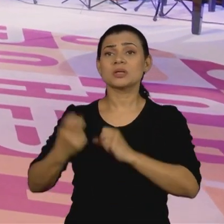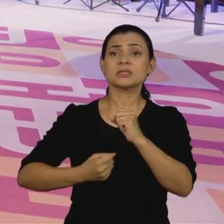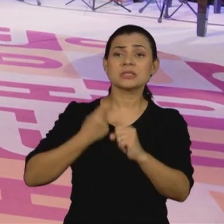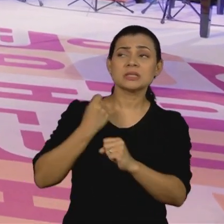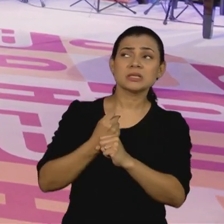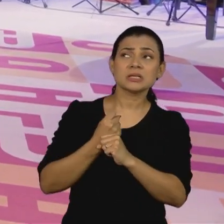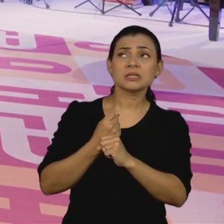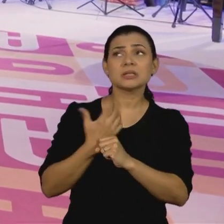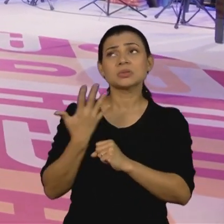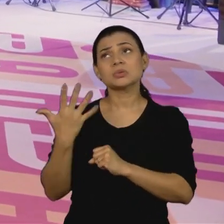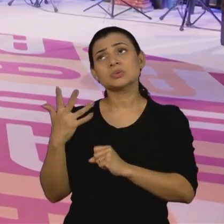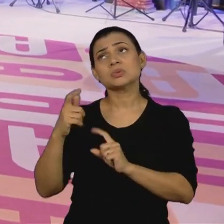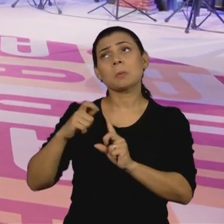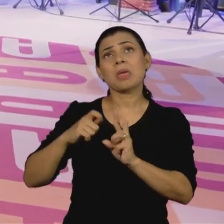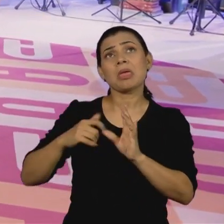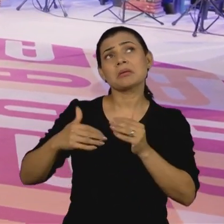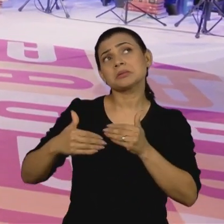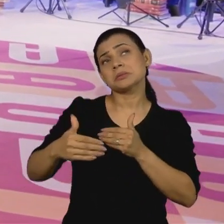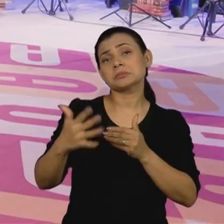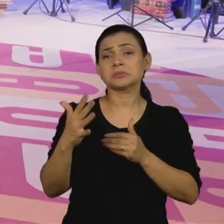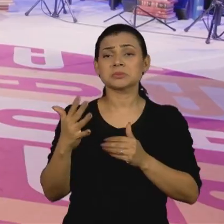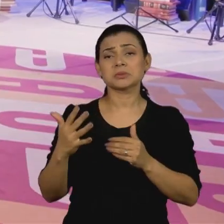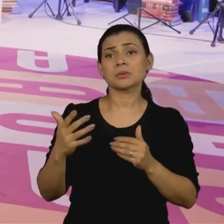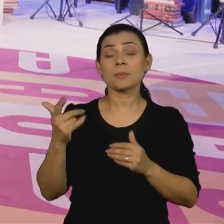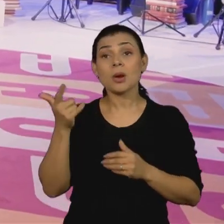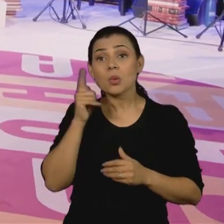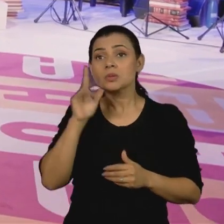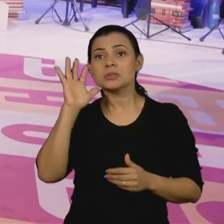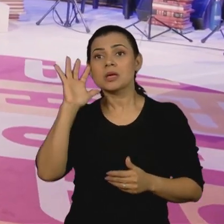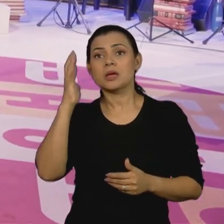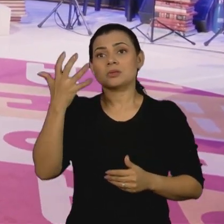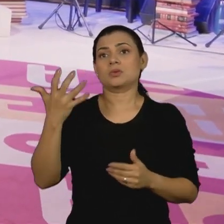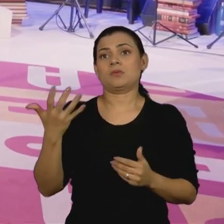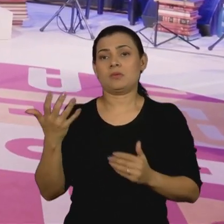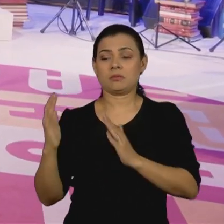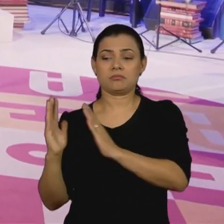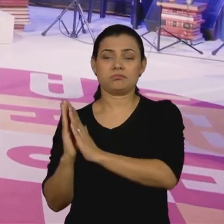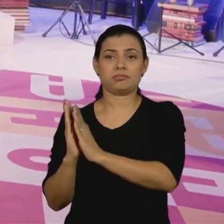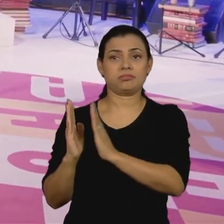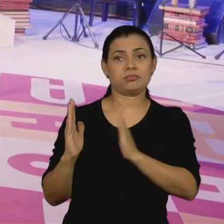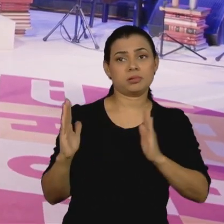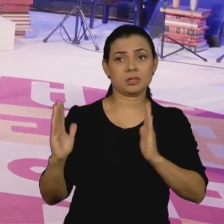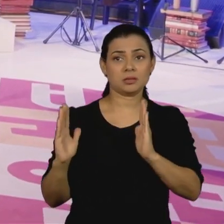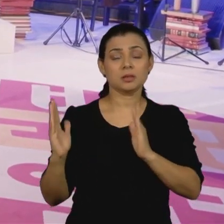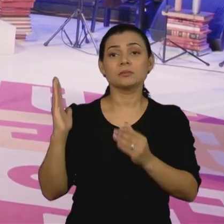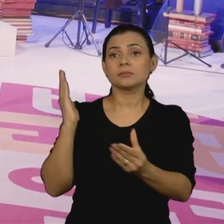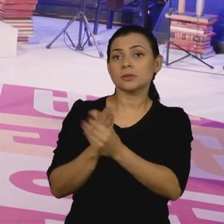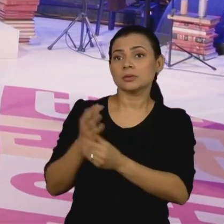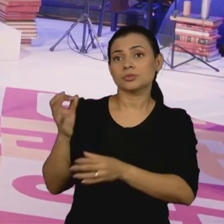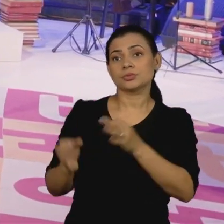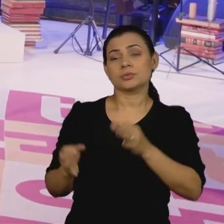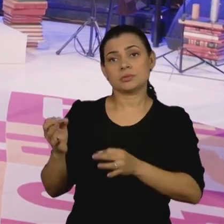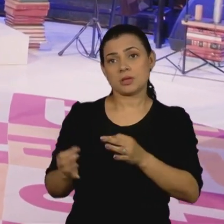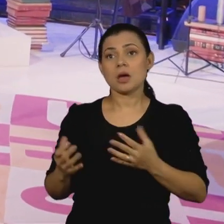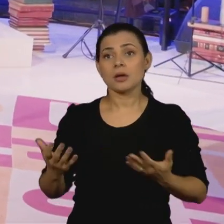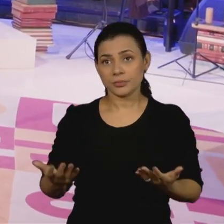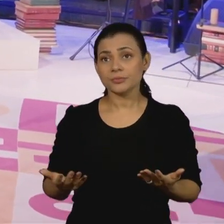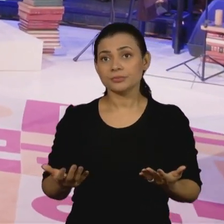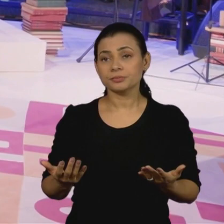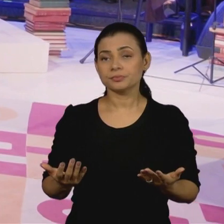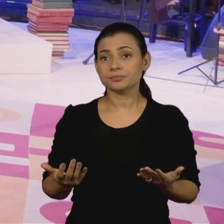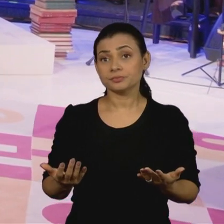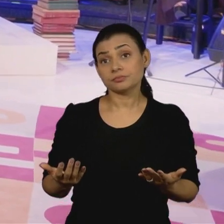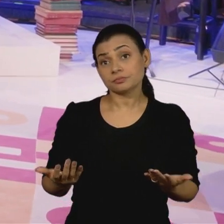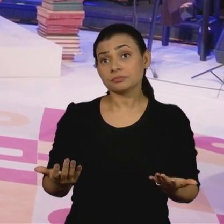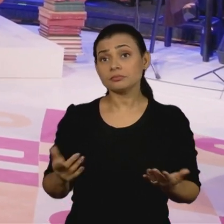anos e alguns meses para uma solução de uma questão que é levada ao judiciário,